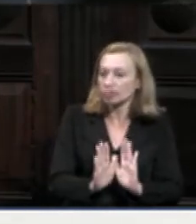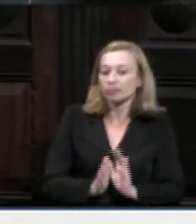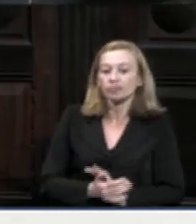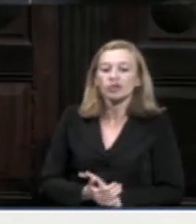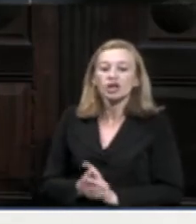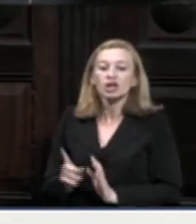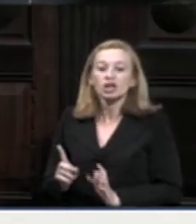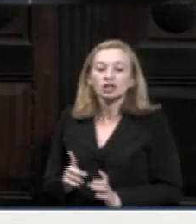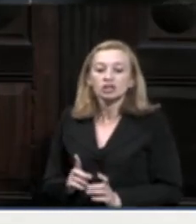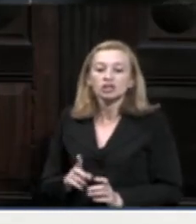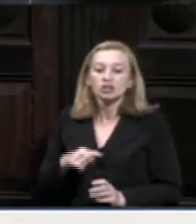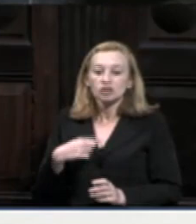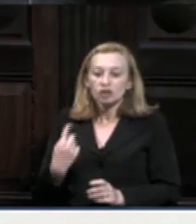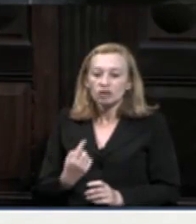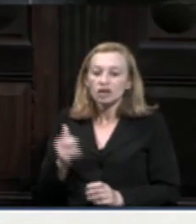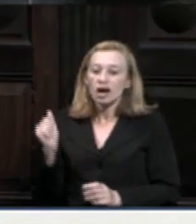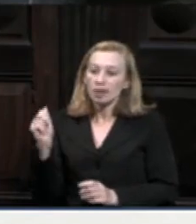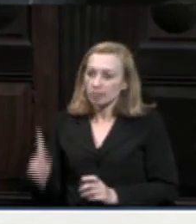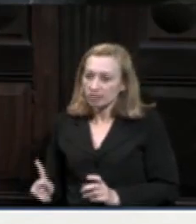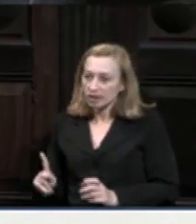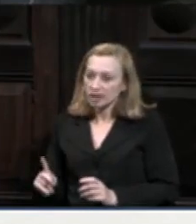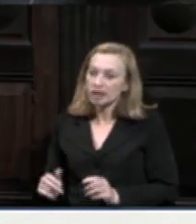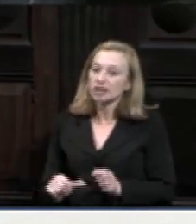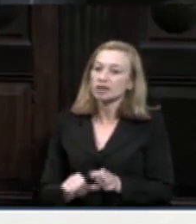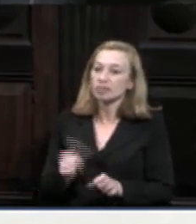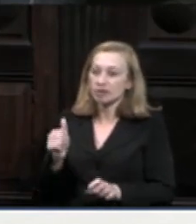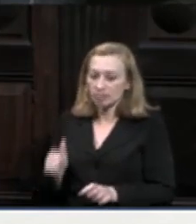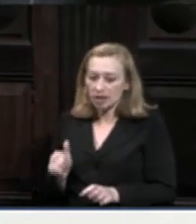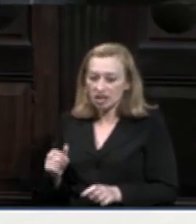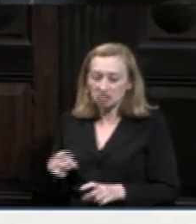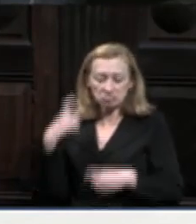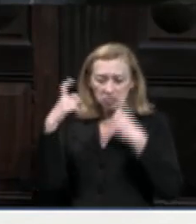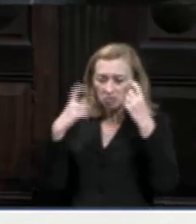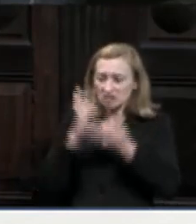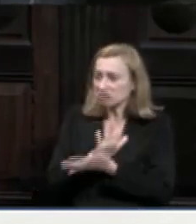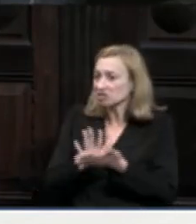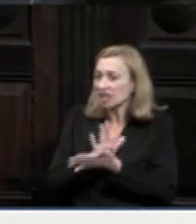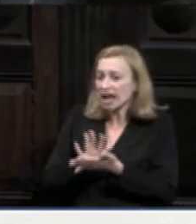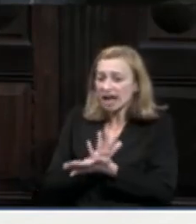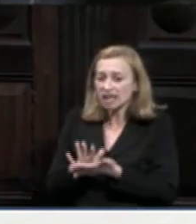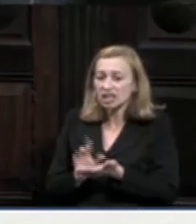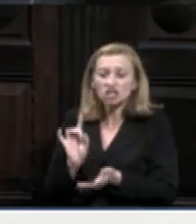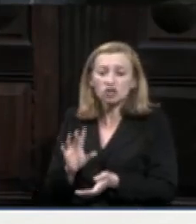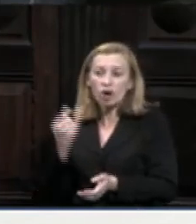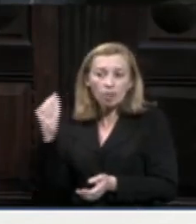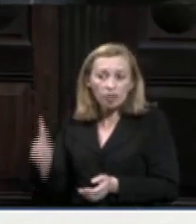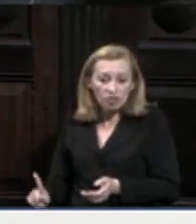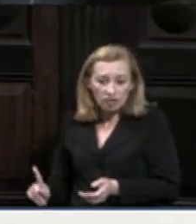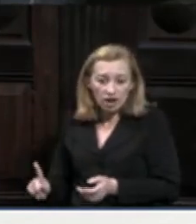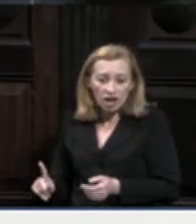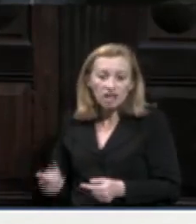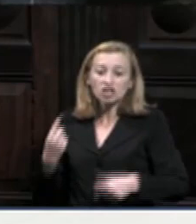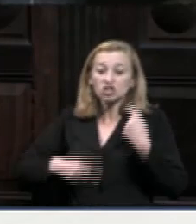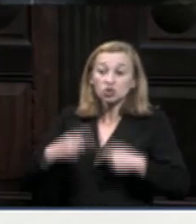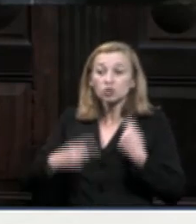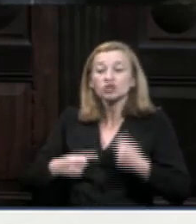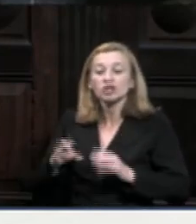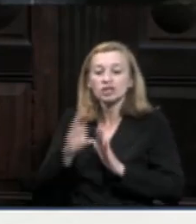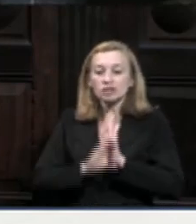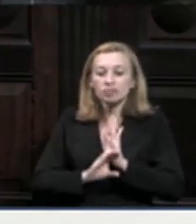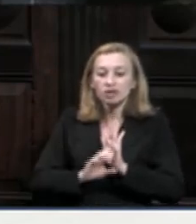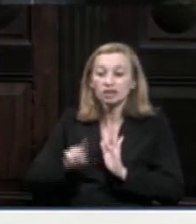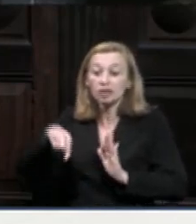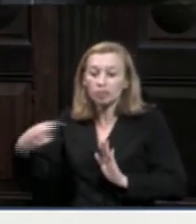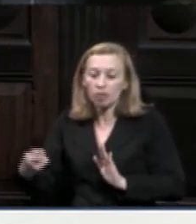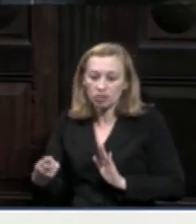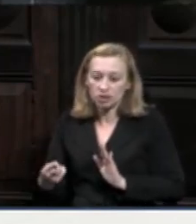a gente aprovaria em primeira, sem prejuízo da preocupação comum a todos aqui, inclusive comum ao Flávio, de discutir as emendas na audiência